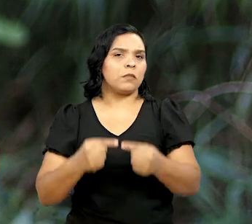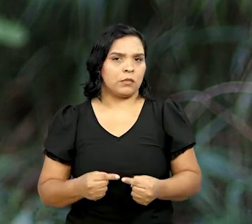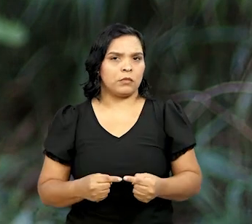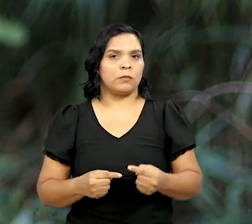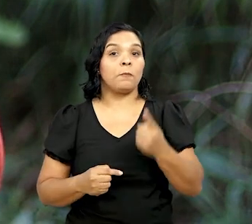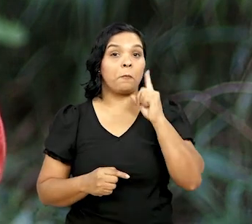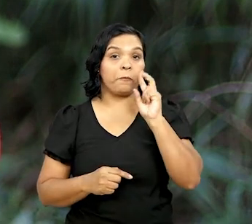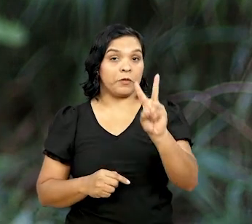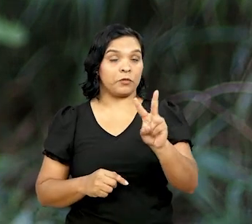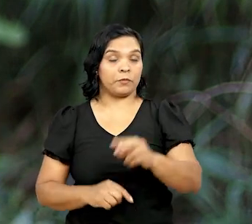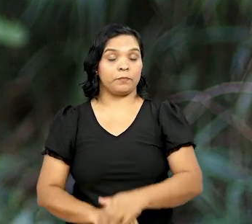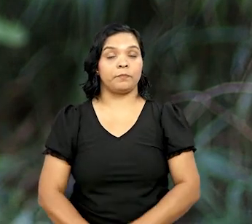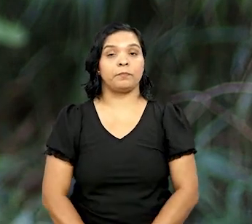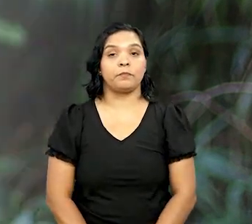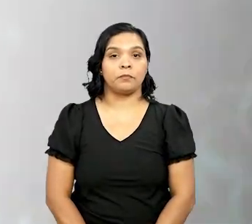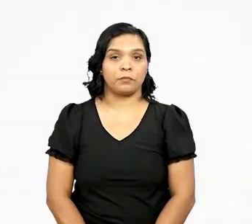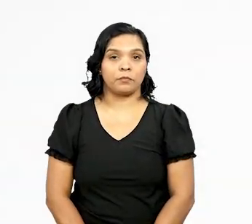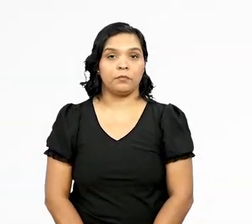sendo aplicada. Confira.